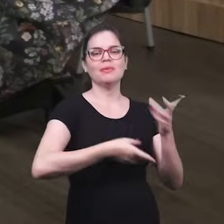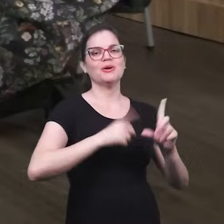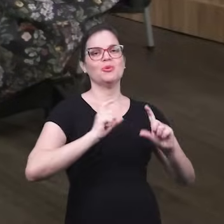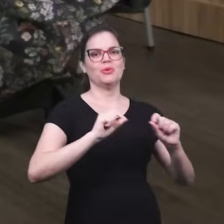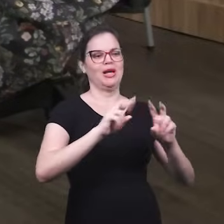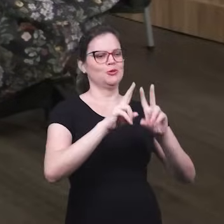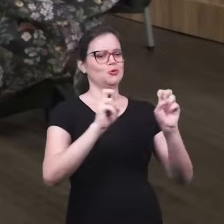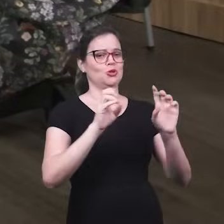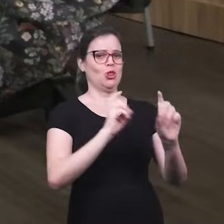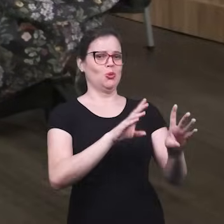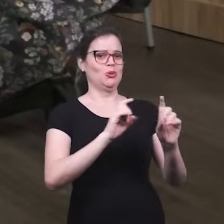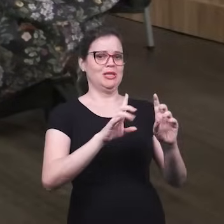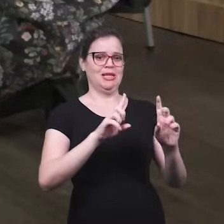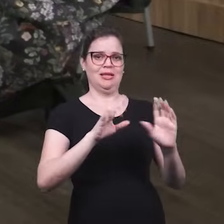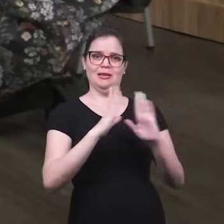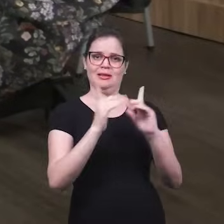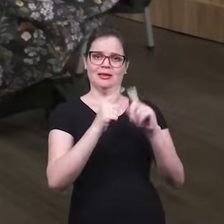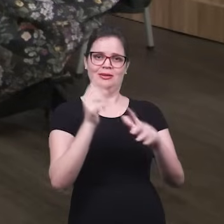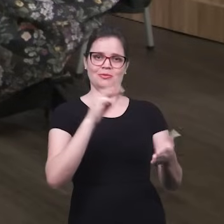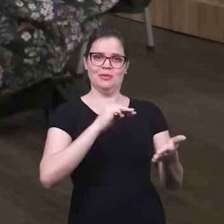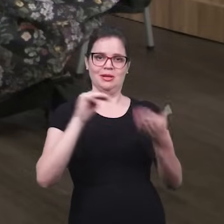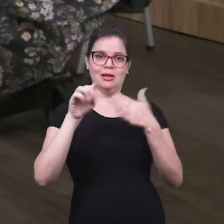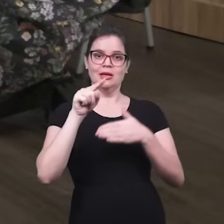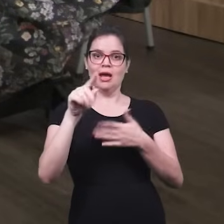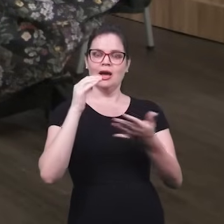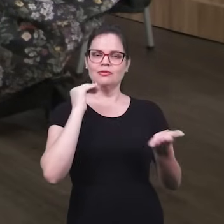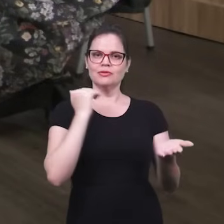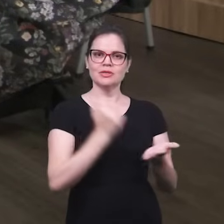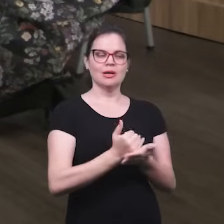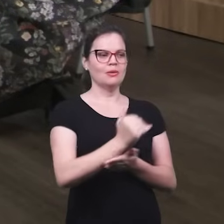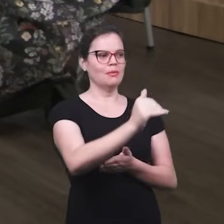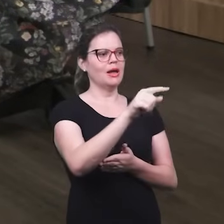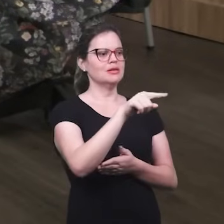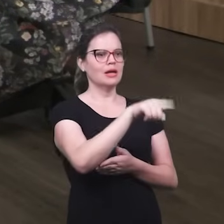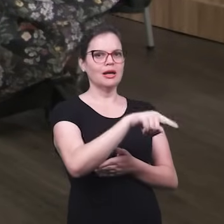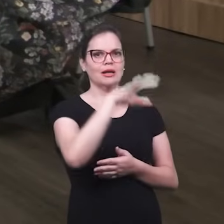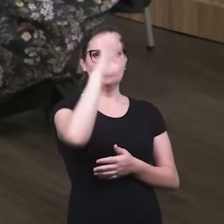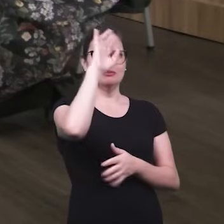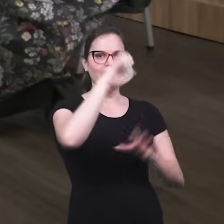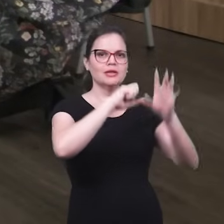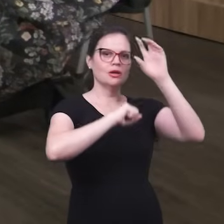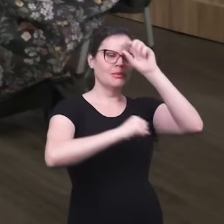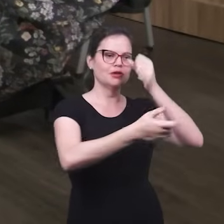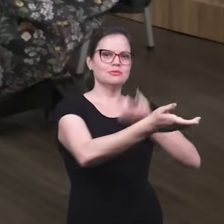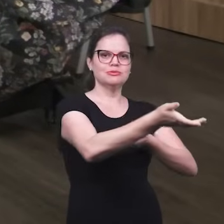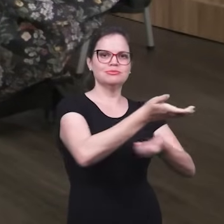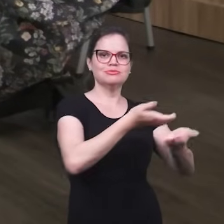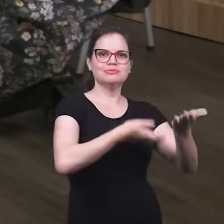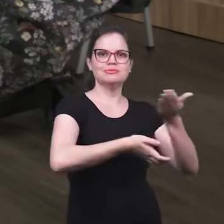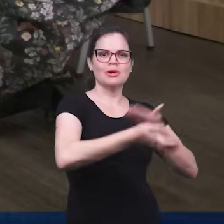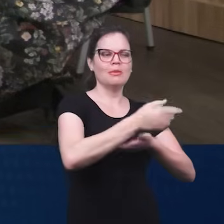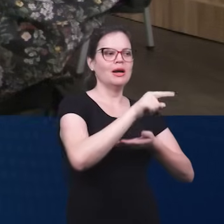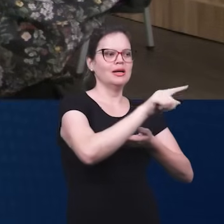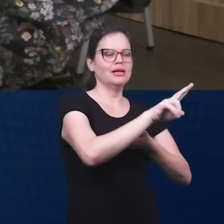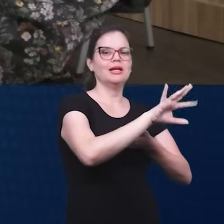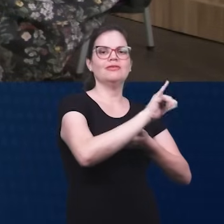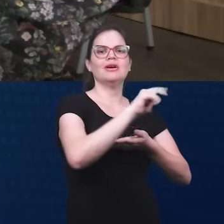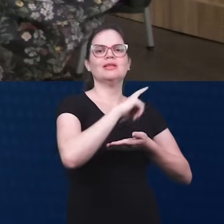for, e você vai começar até, quem sabe, se reunir com ele. E vai chegar uma hora que ele vai te